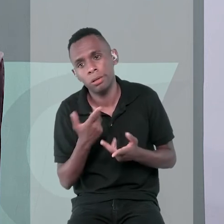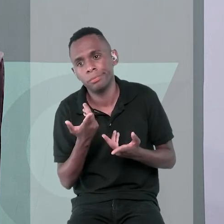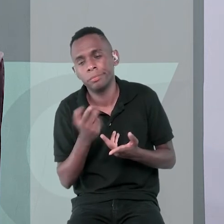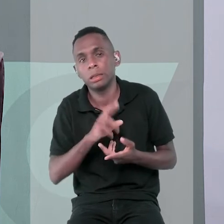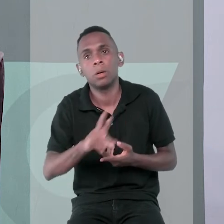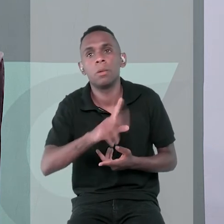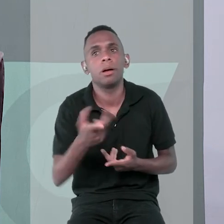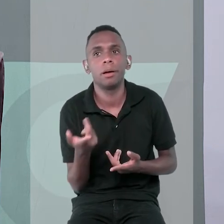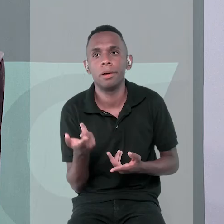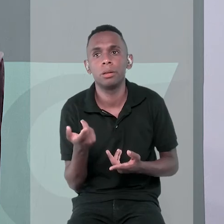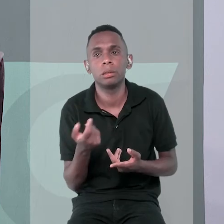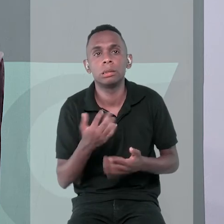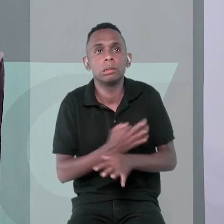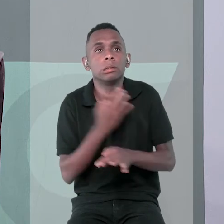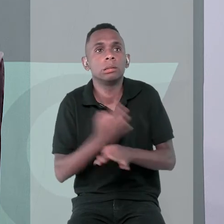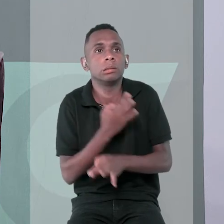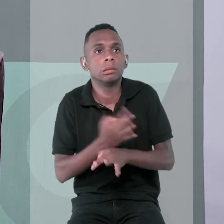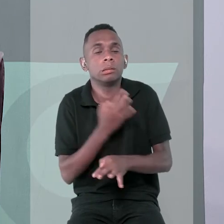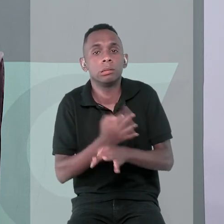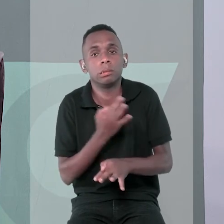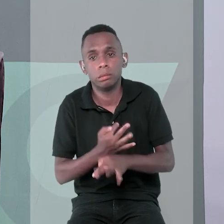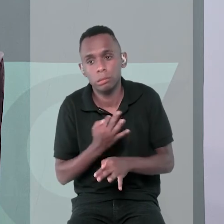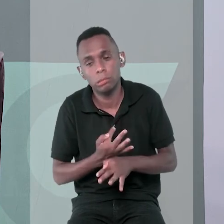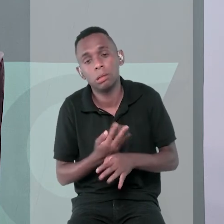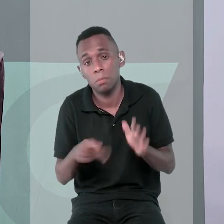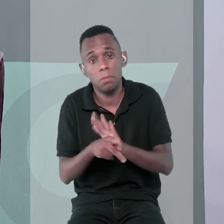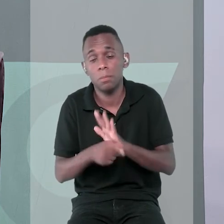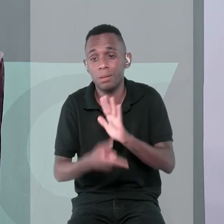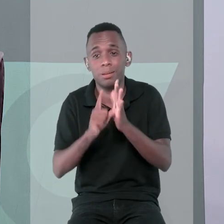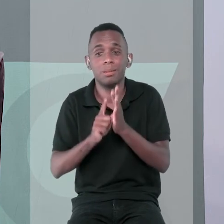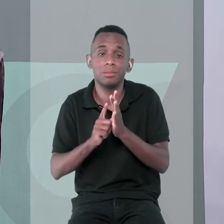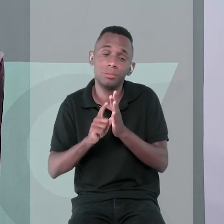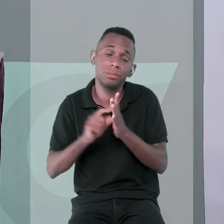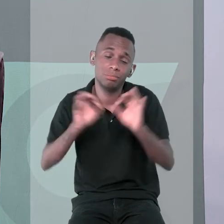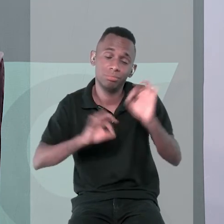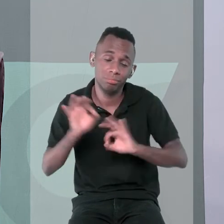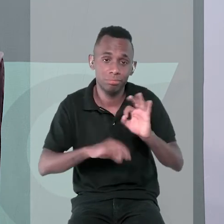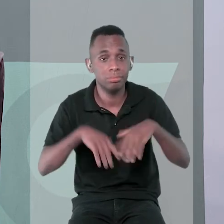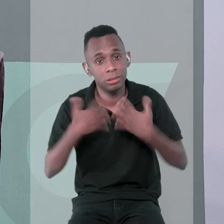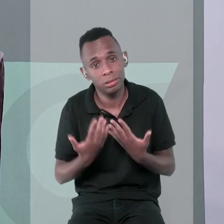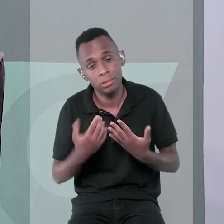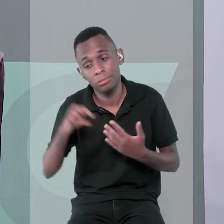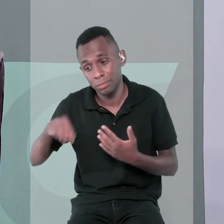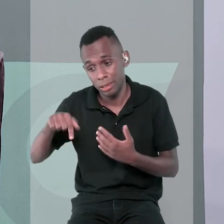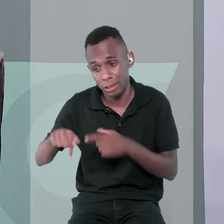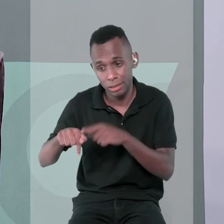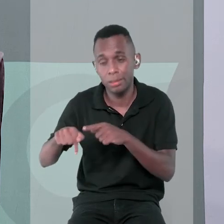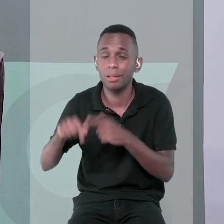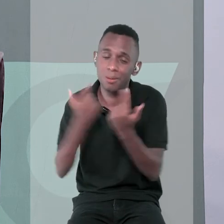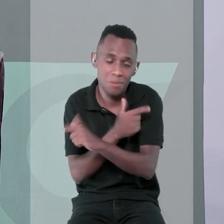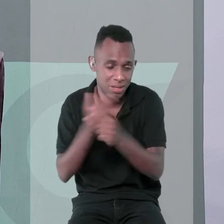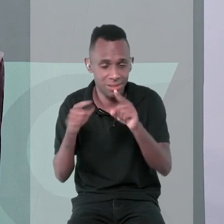não dava conta de arcar com as consequências do que ela mesmo colocava. E Maria Quitéria tem um caso